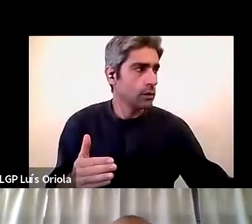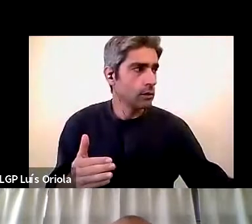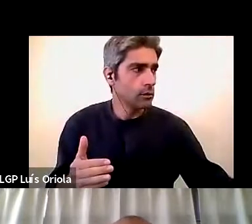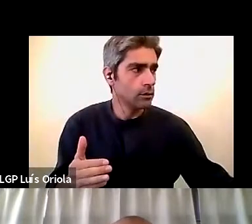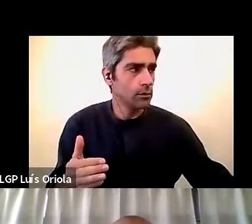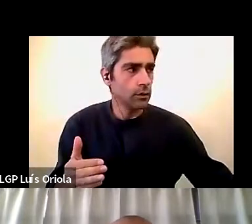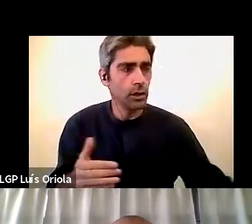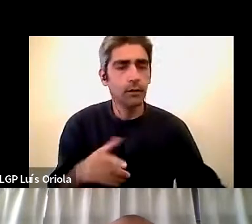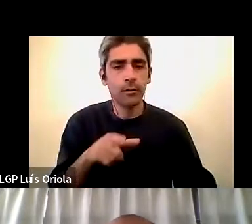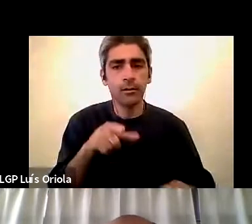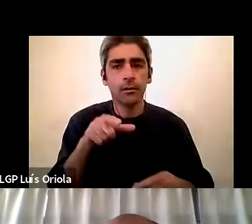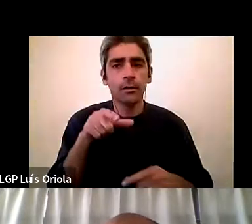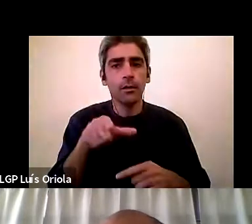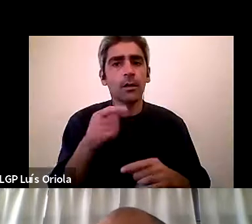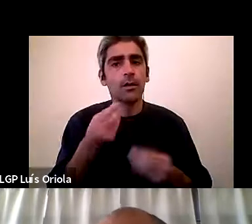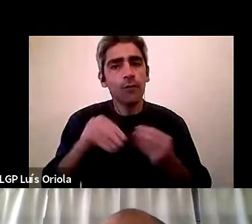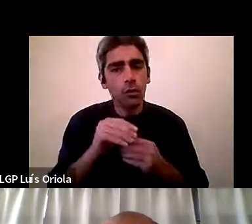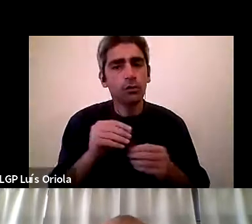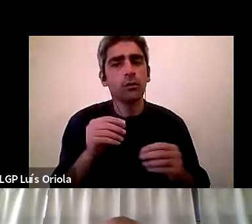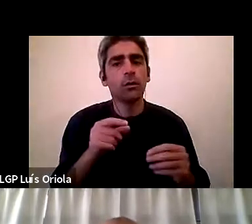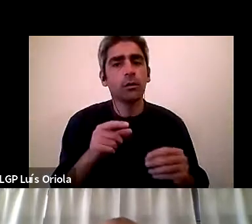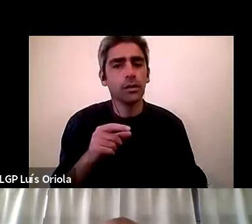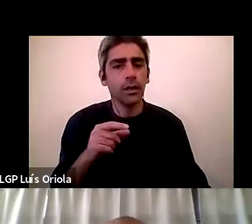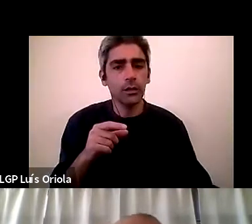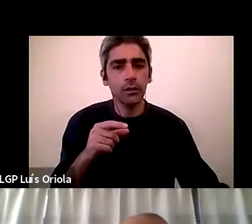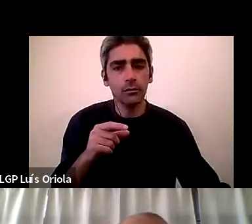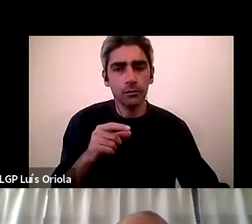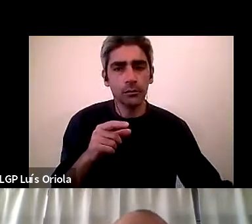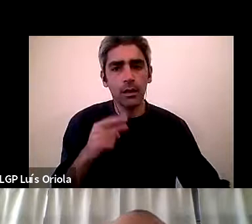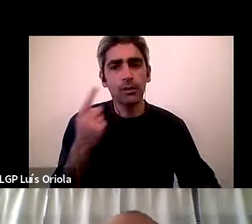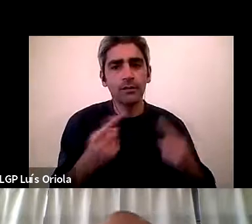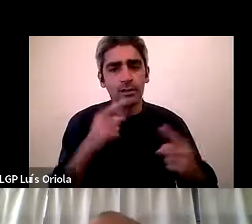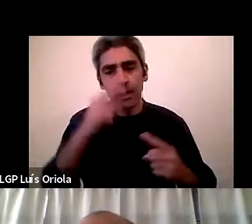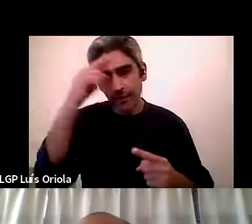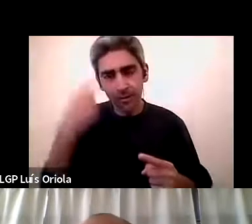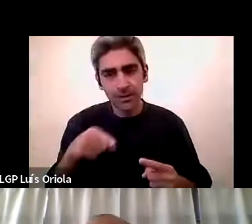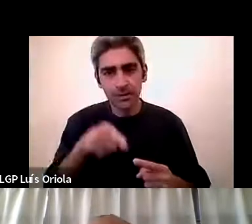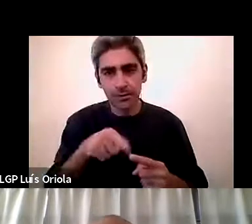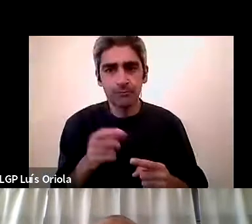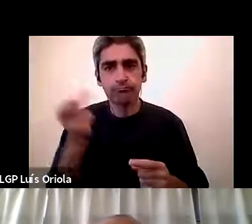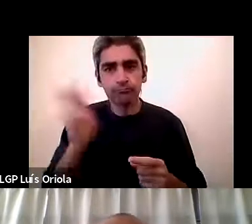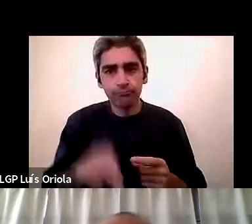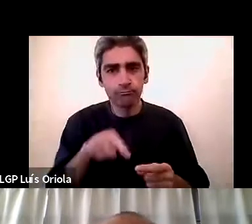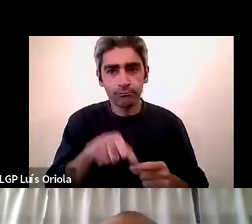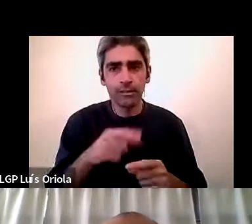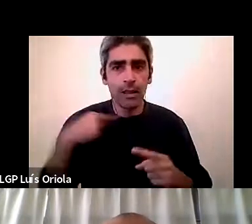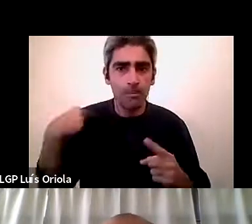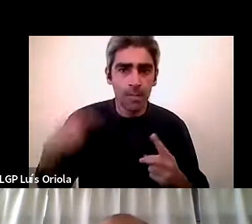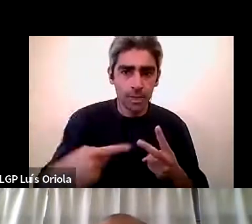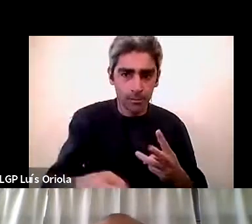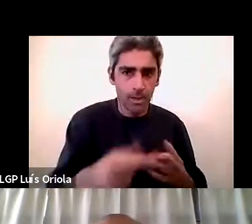de confiança e este reforço de feedback positivo, que às vezes já é difícil termos no nosso